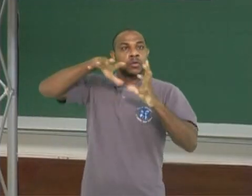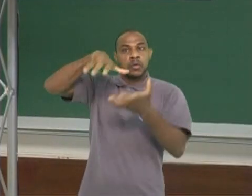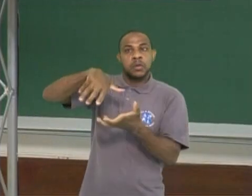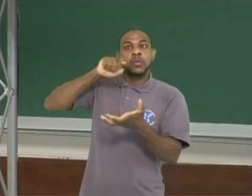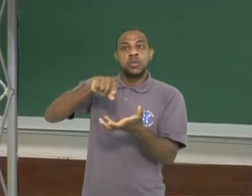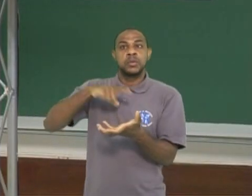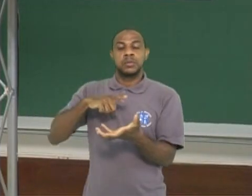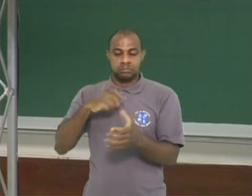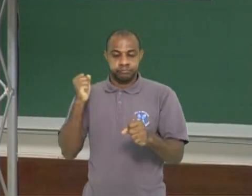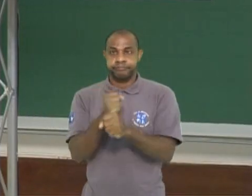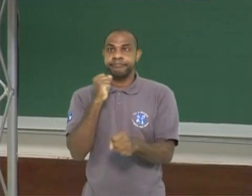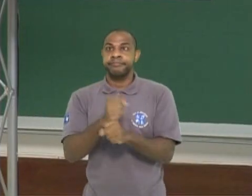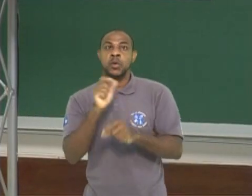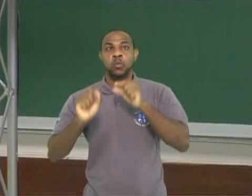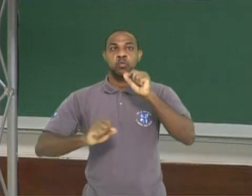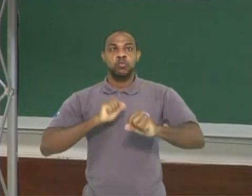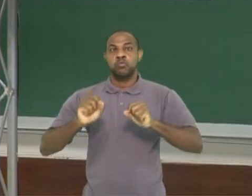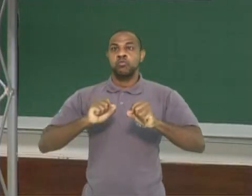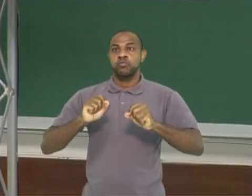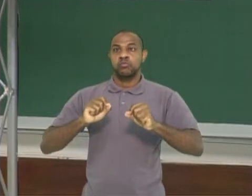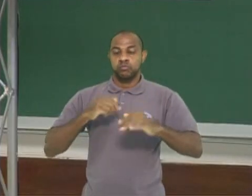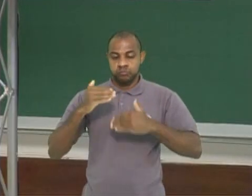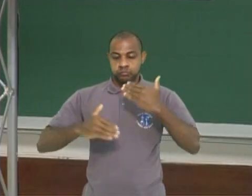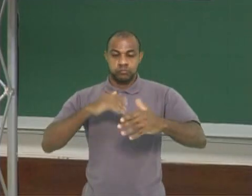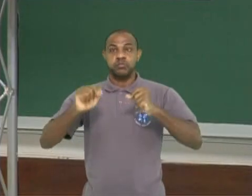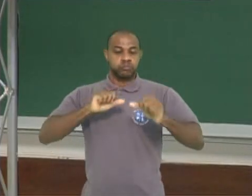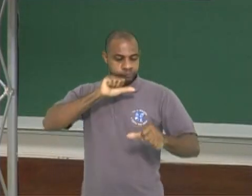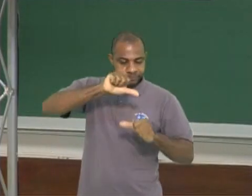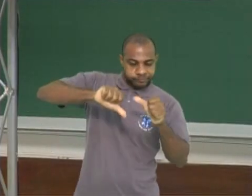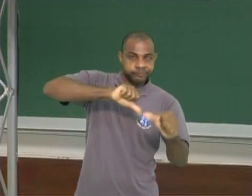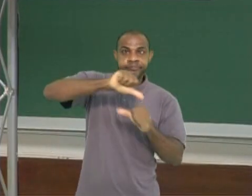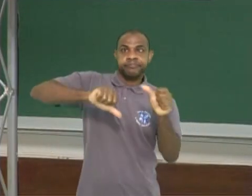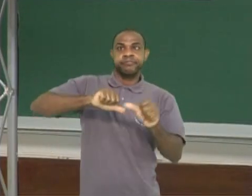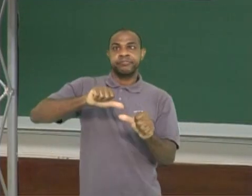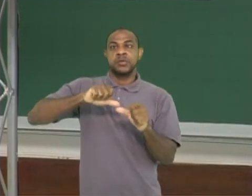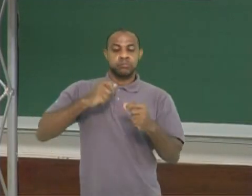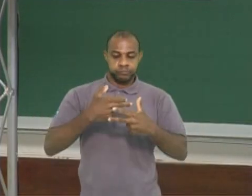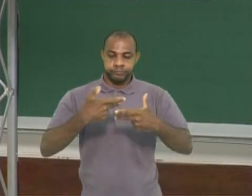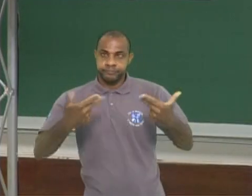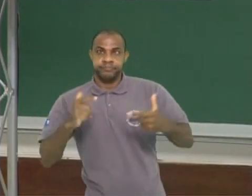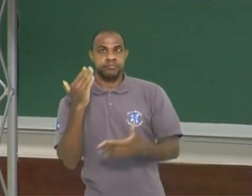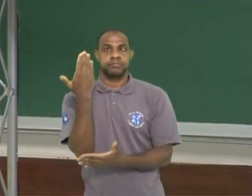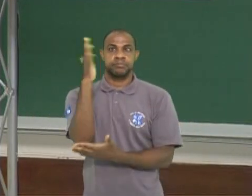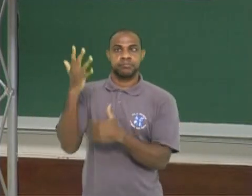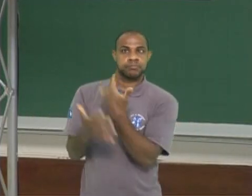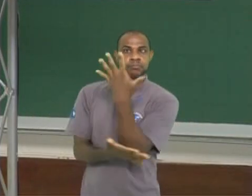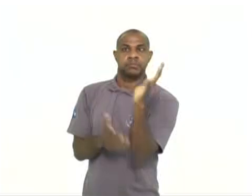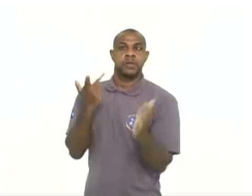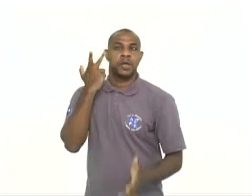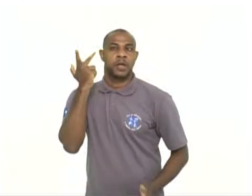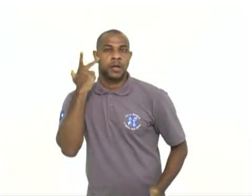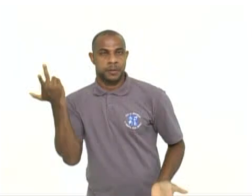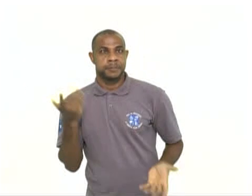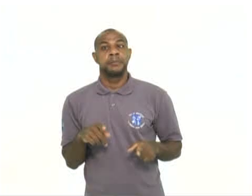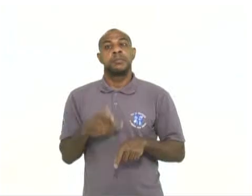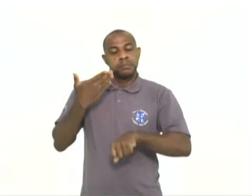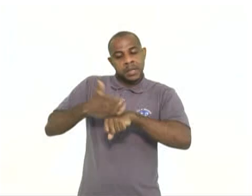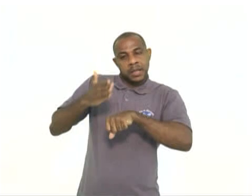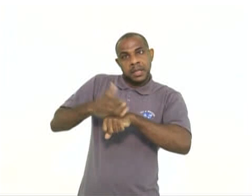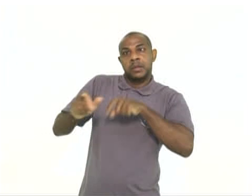ele constrói-se a partir do quê? Das transformações dos elementos naturais, pelas